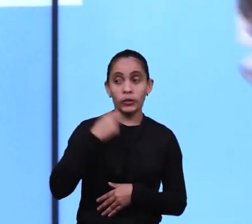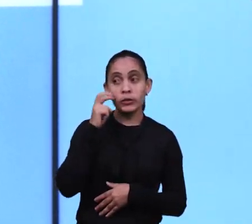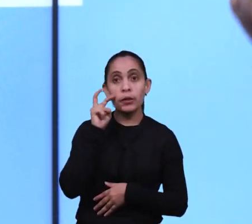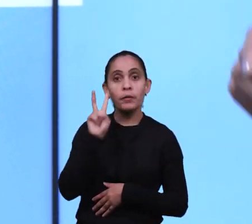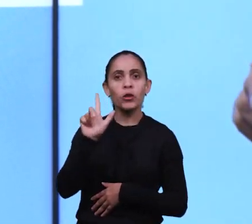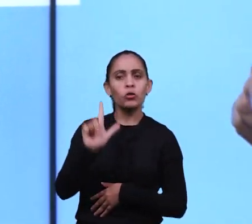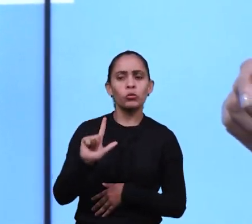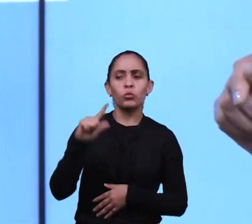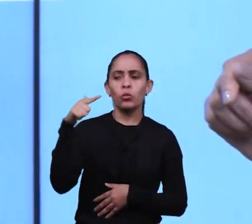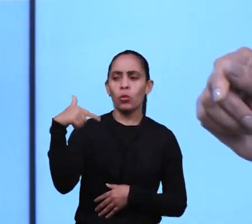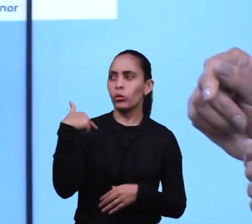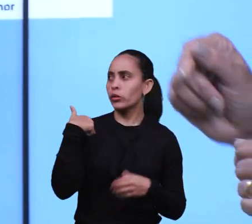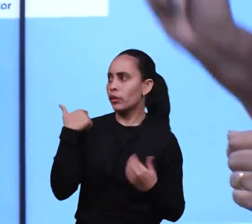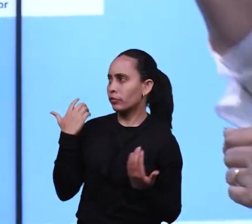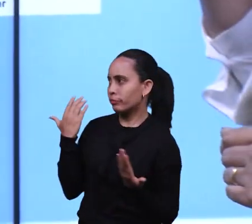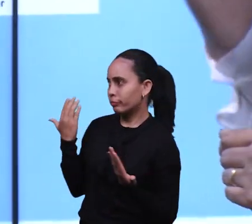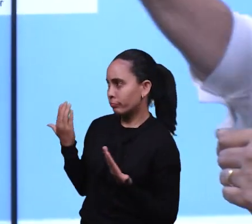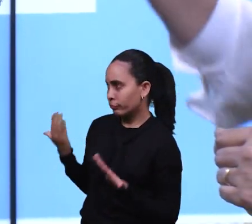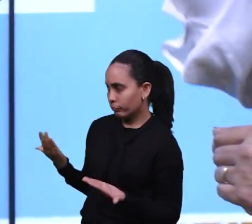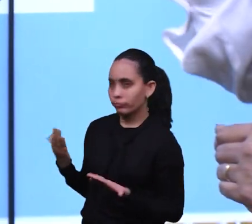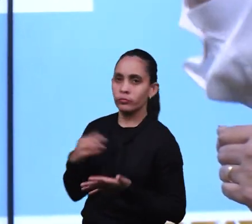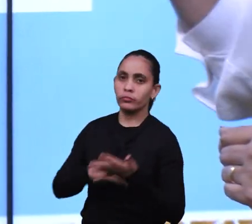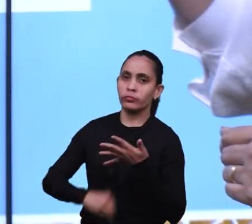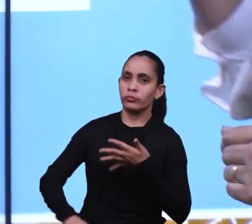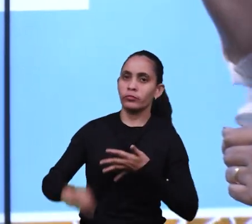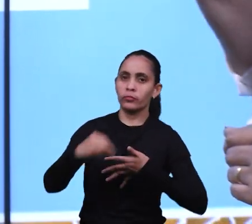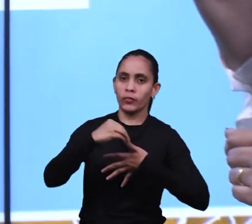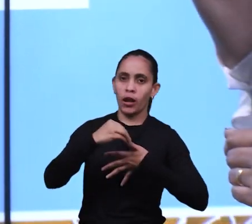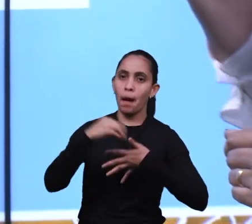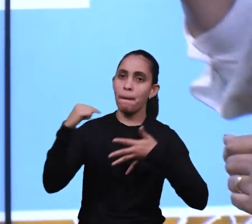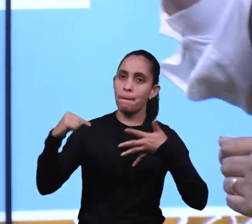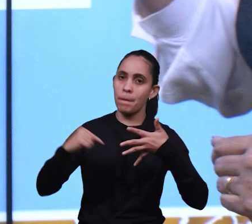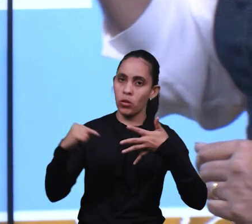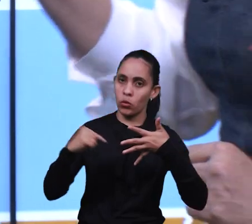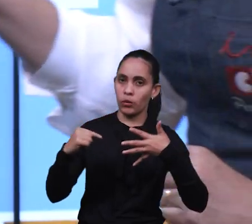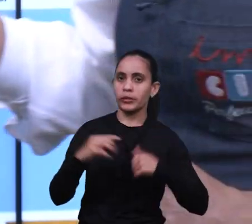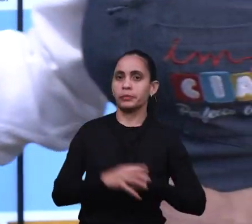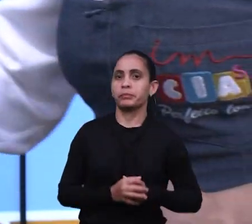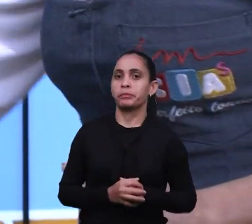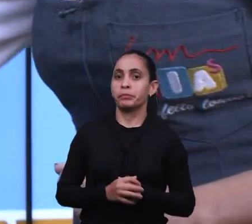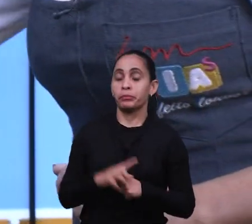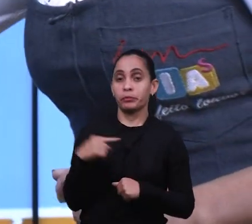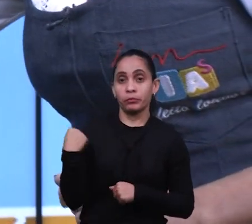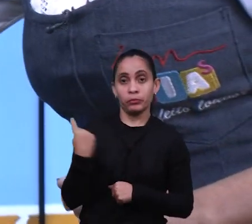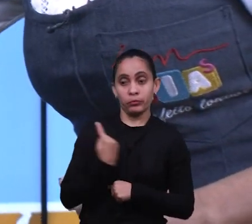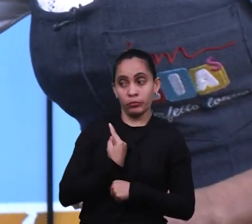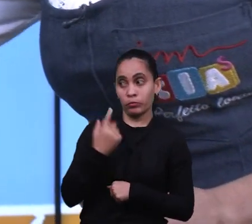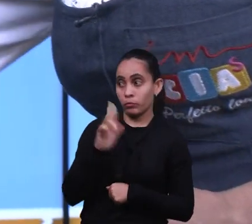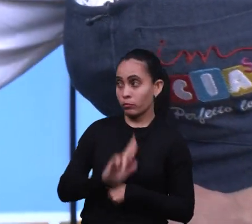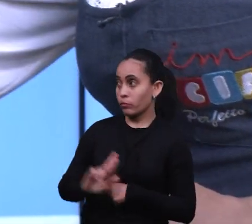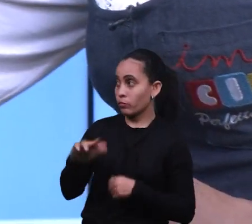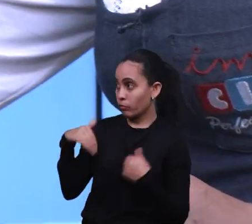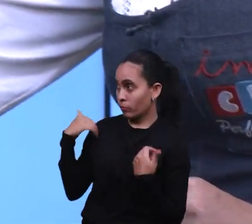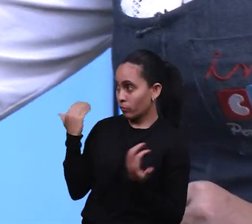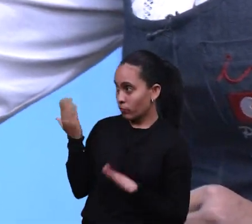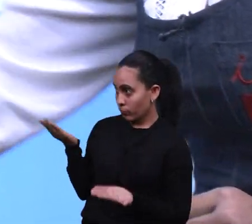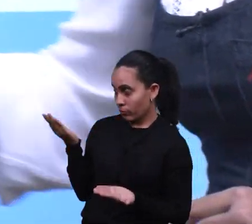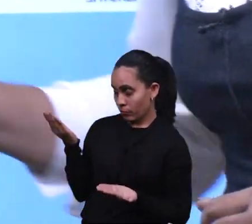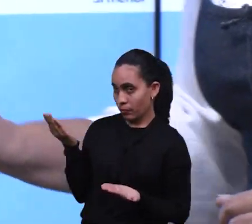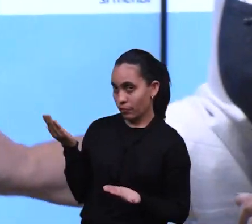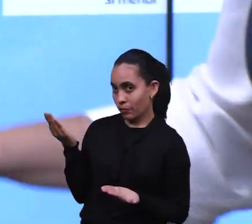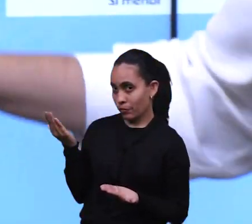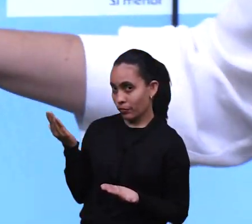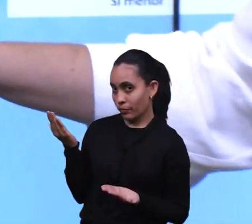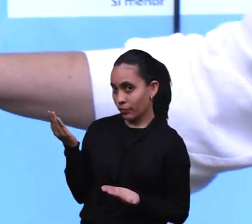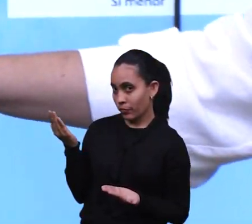vamos ver no próximo slide os acordes menores. Nós vamos usar o Lá